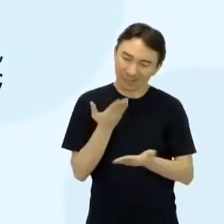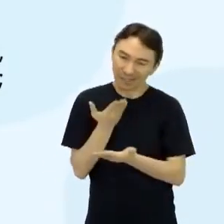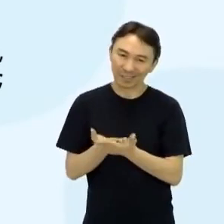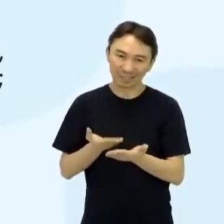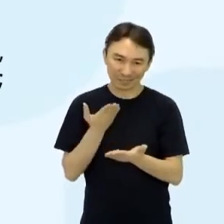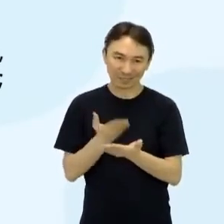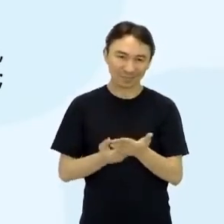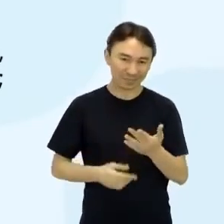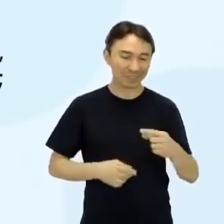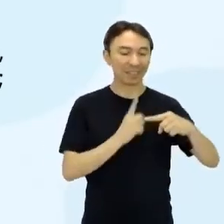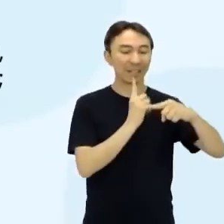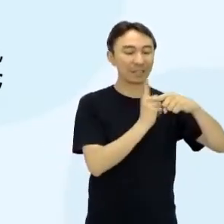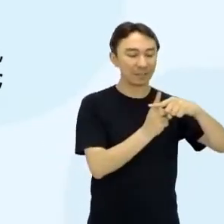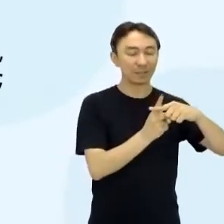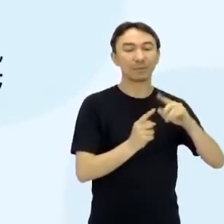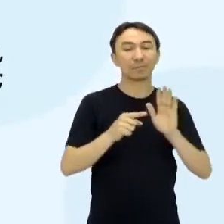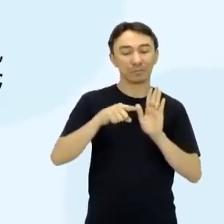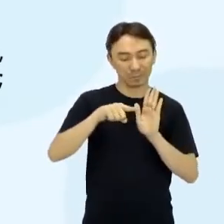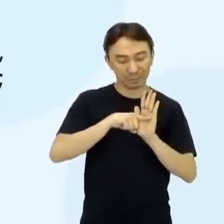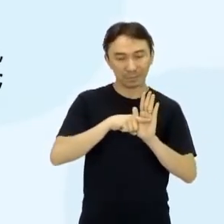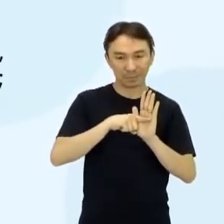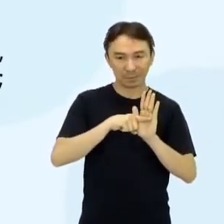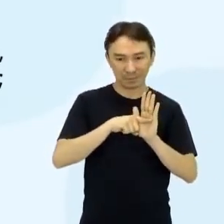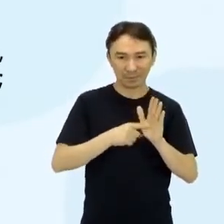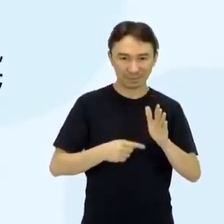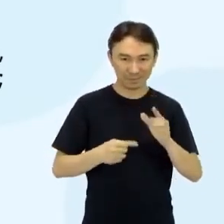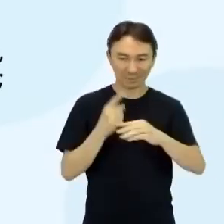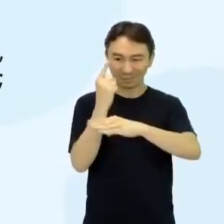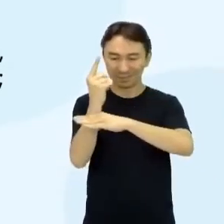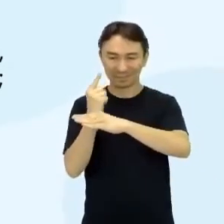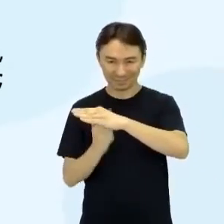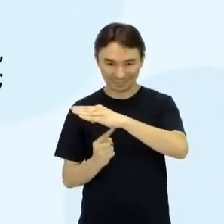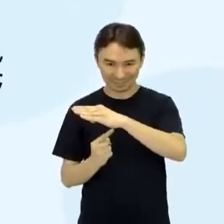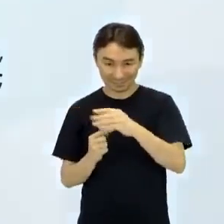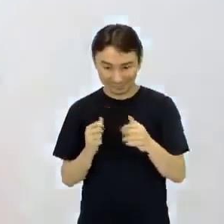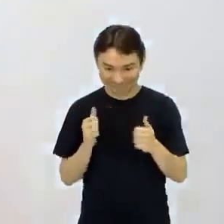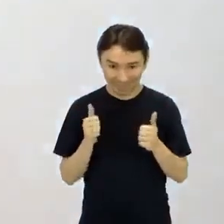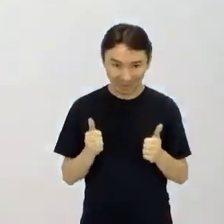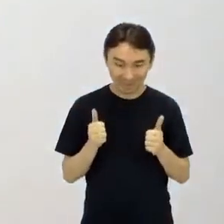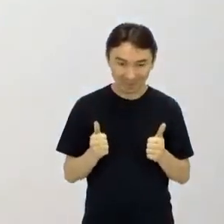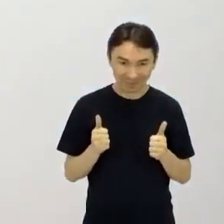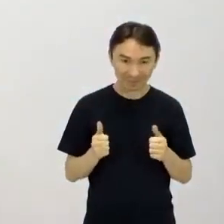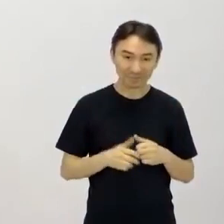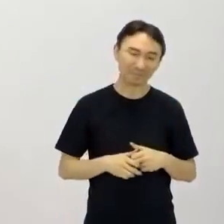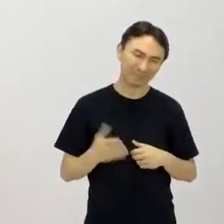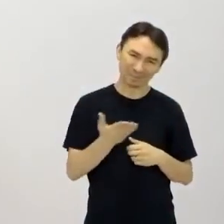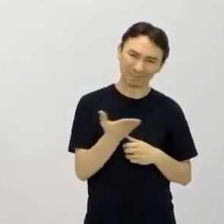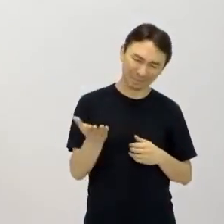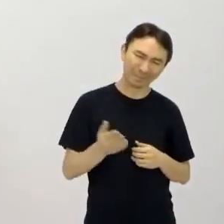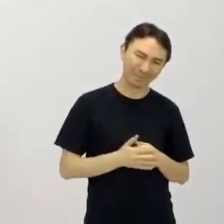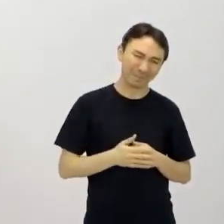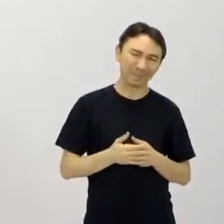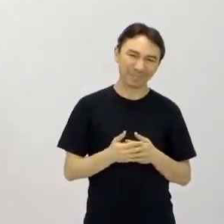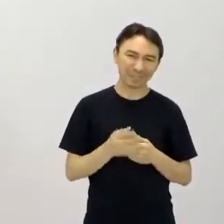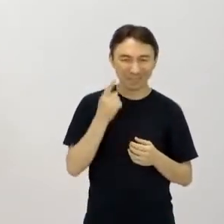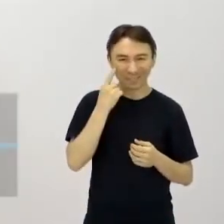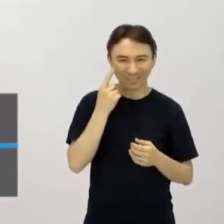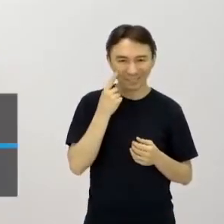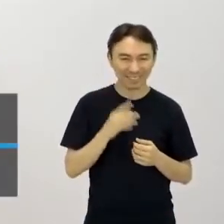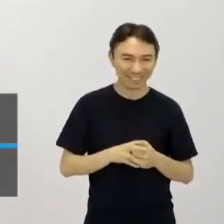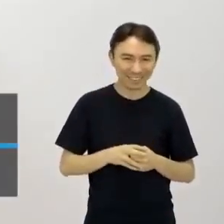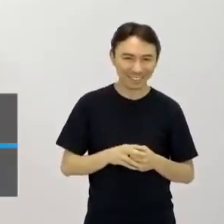a adição e subtração de frações, né? Bom, como vocês viram, o nome da nossa aula